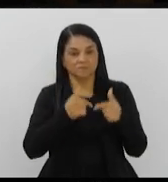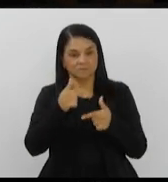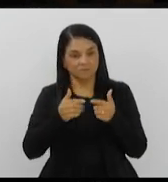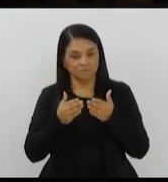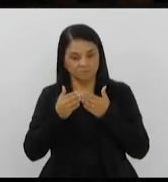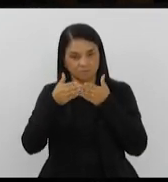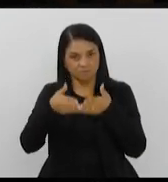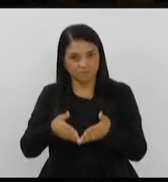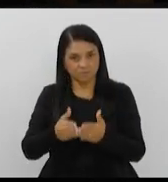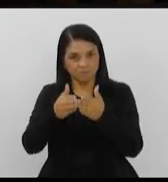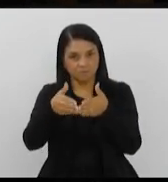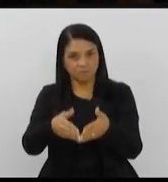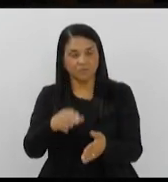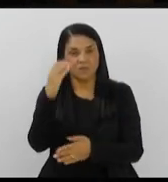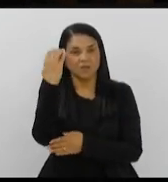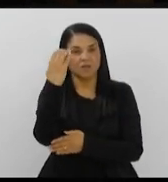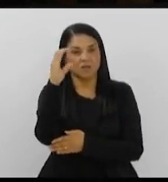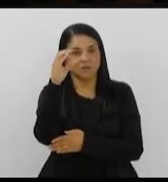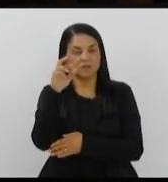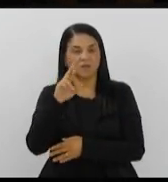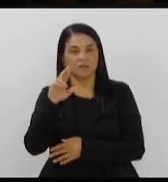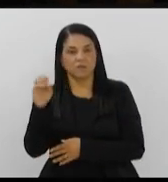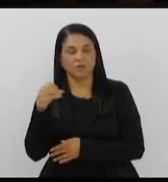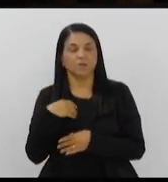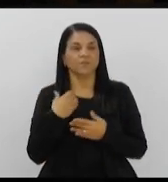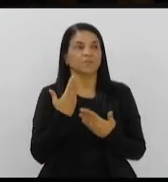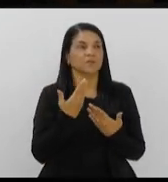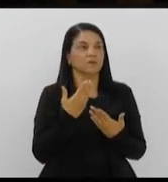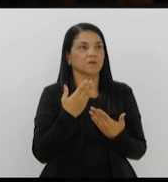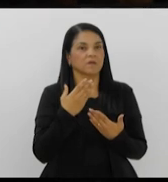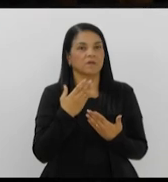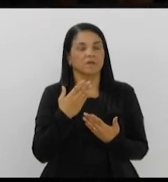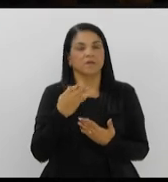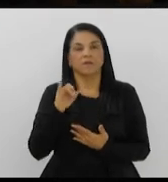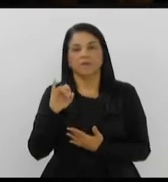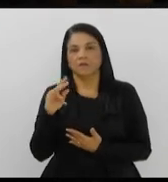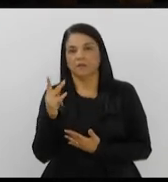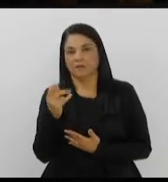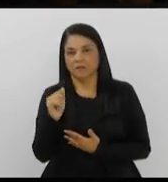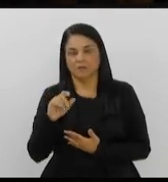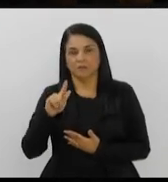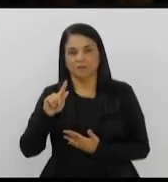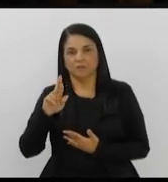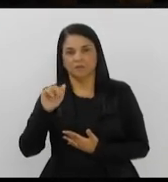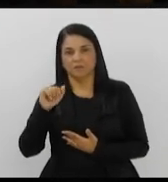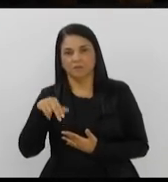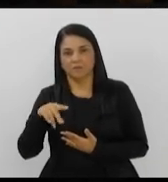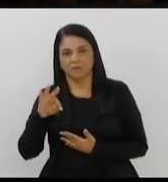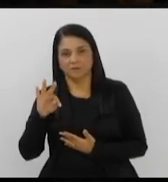travessia, Rio-Niterói, Ilha Grande, Paquetá,